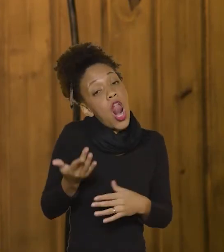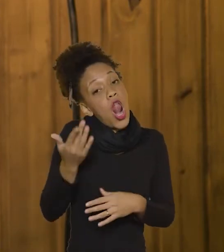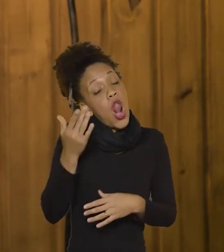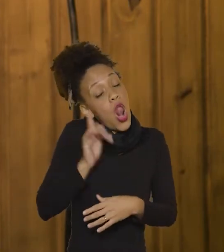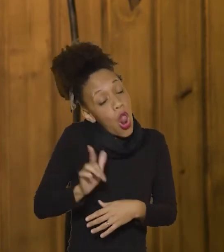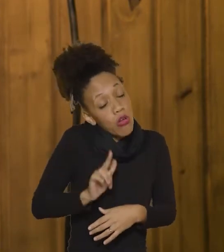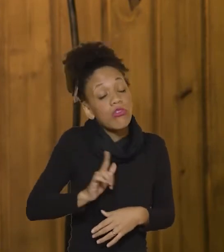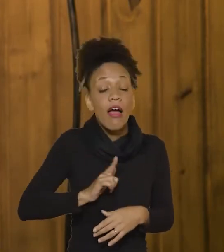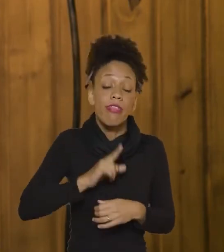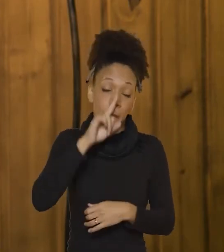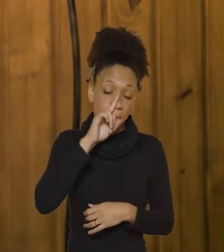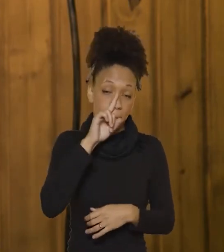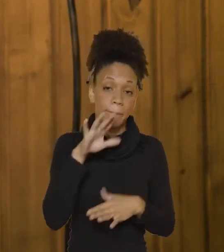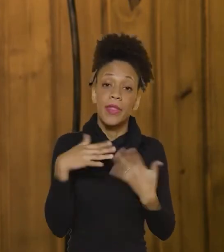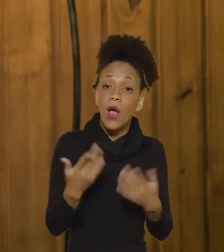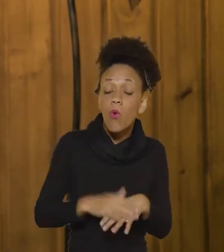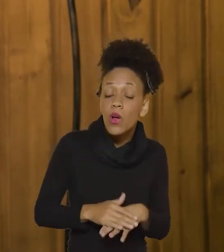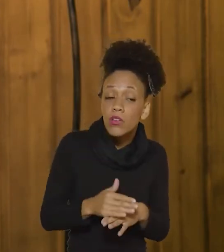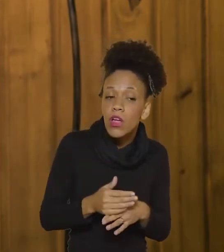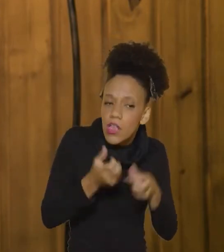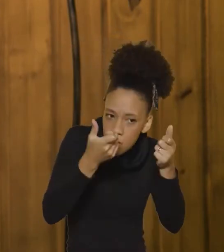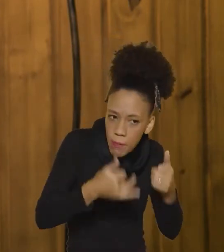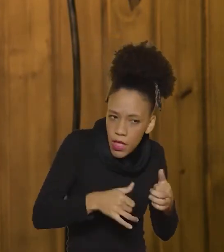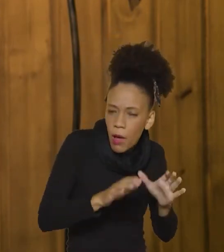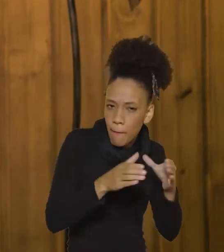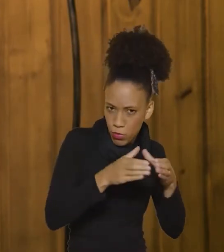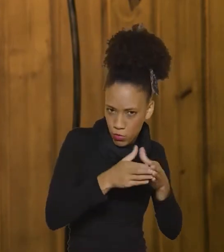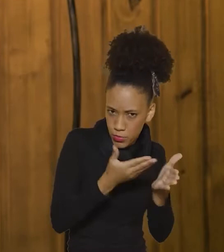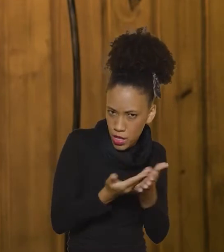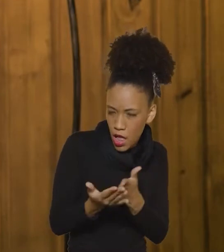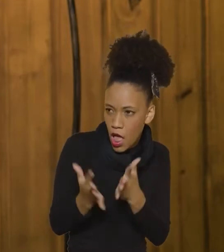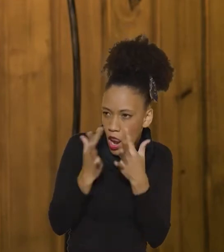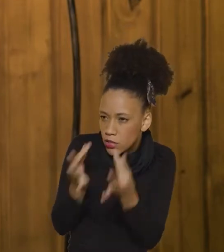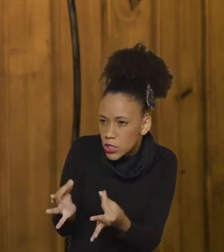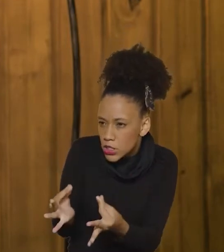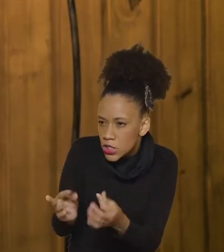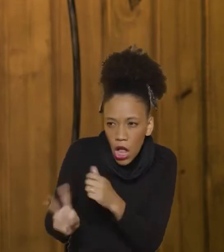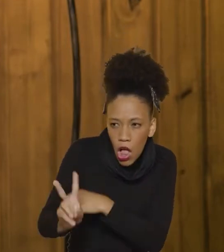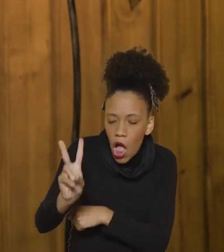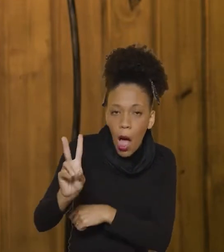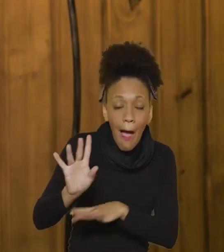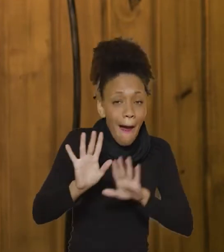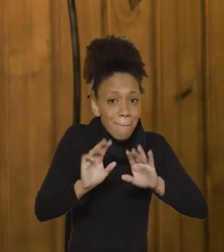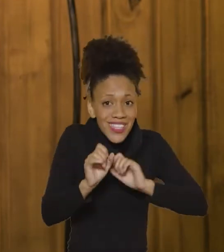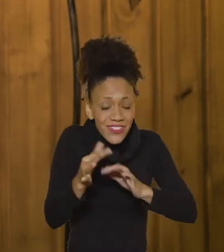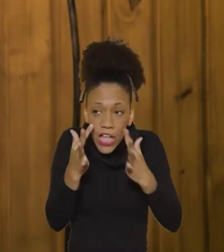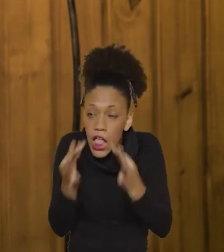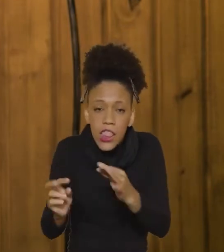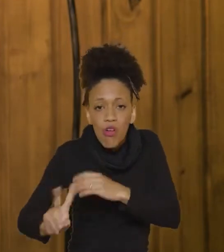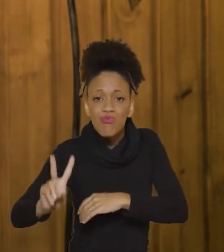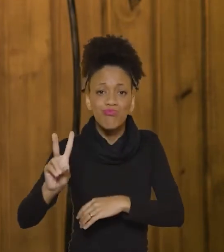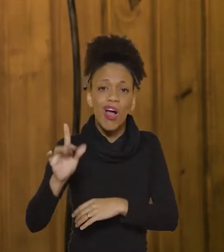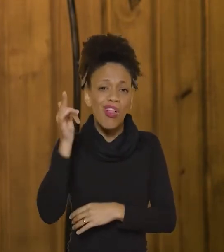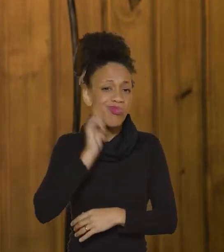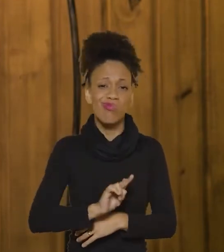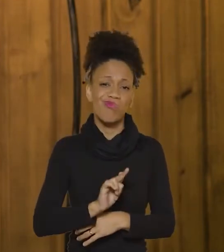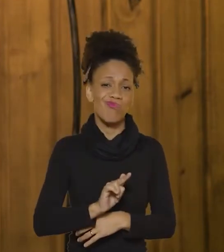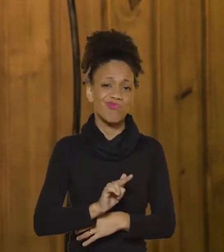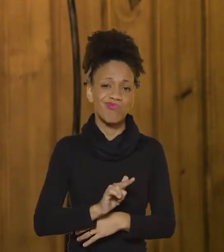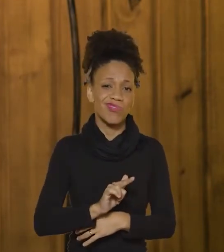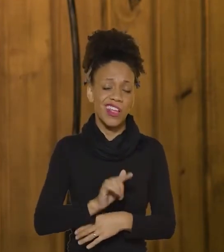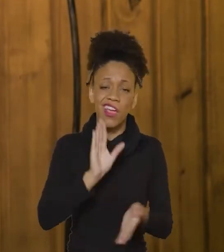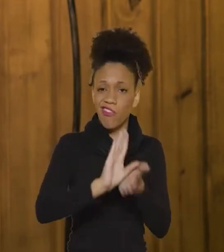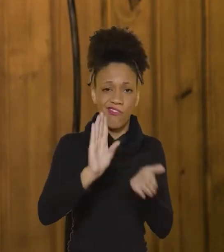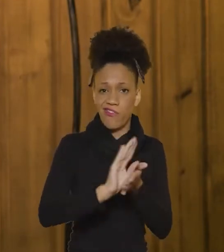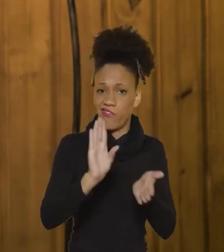de risco quando a gente fala para uma galera iniciante ele ele presta muita atenção do valor só Se você prestar atenção no valor você nunca vai conseguir operar alto